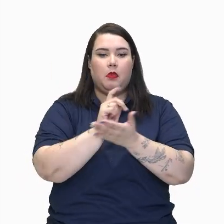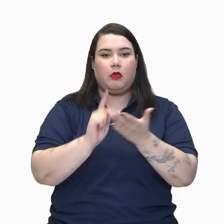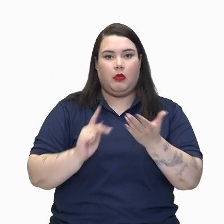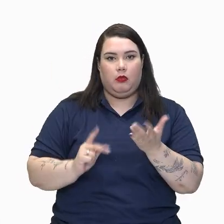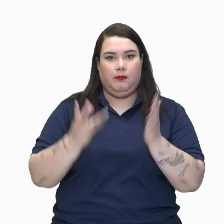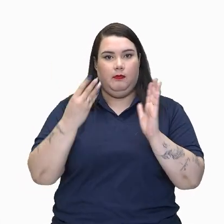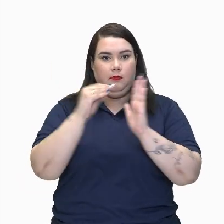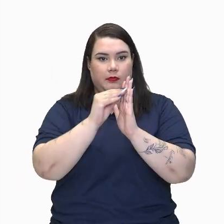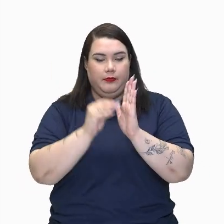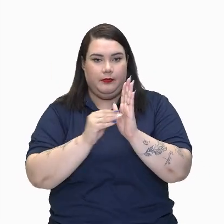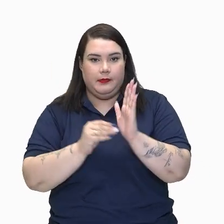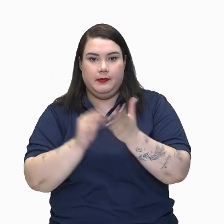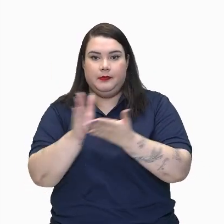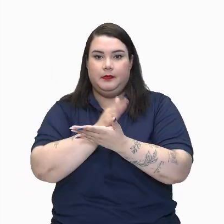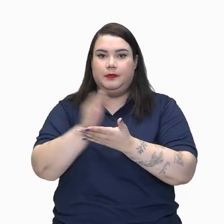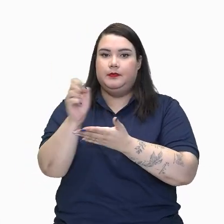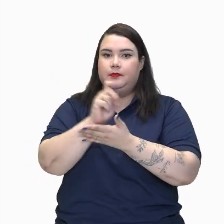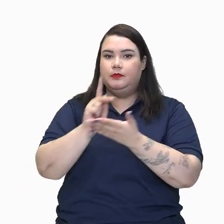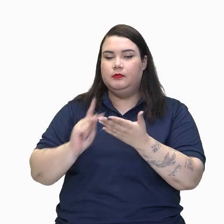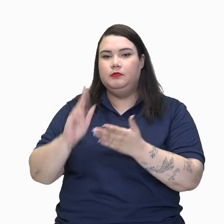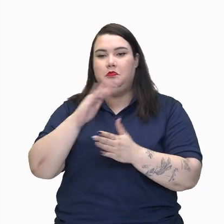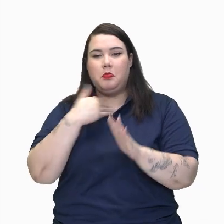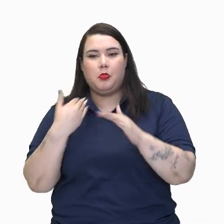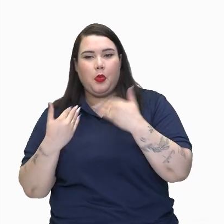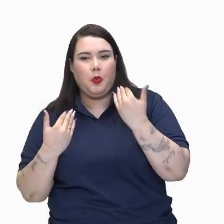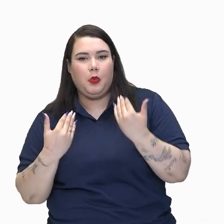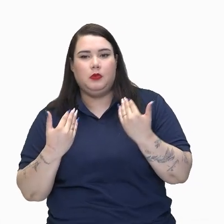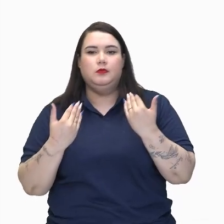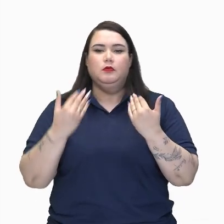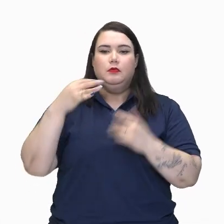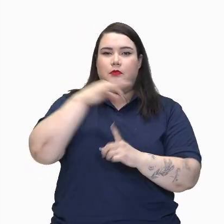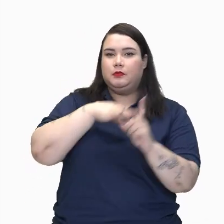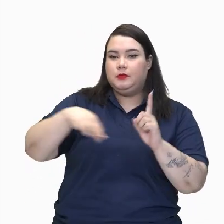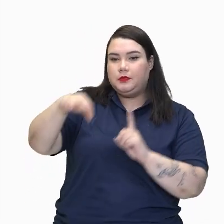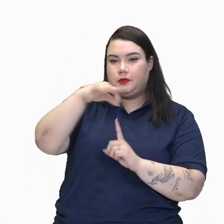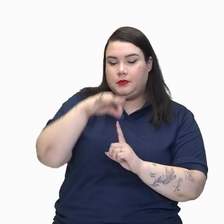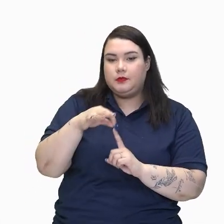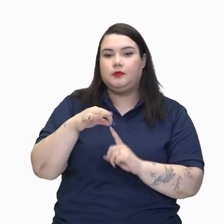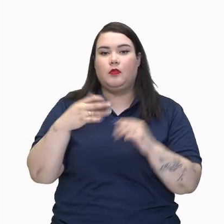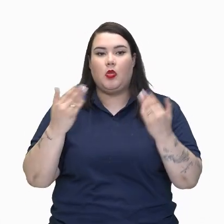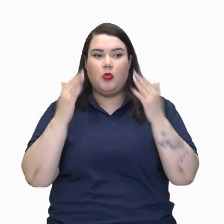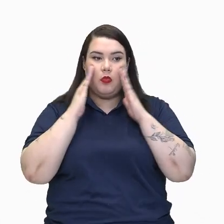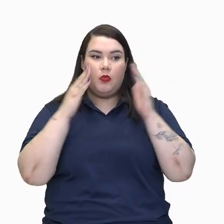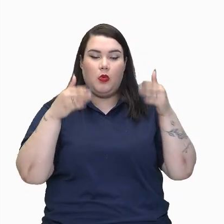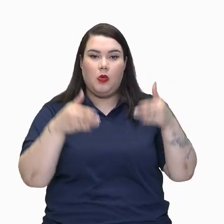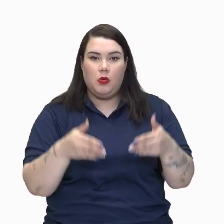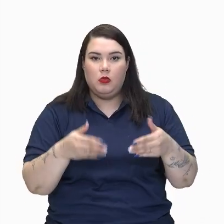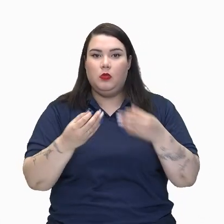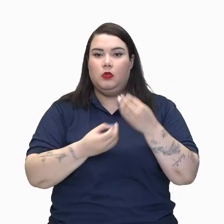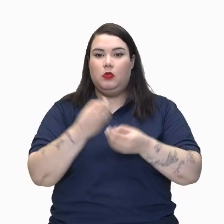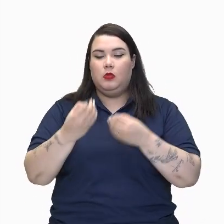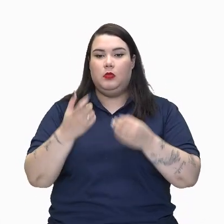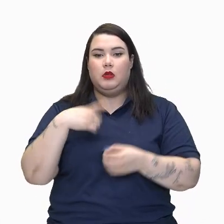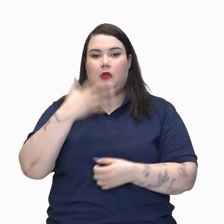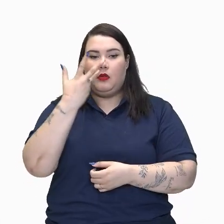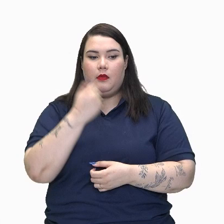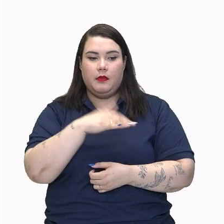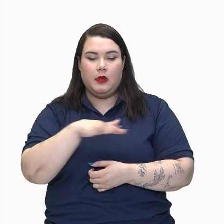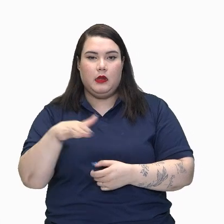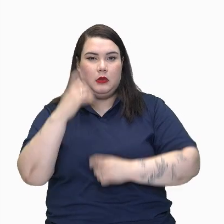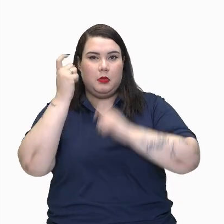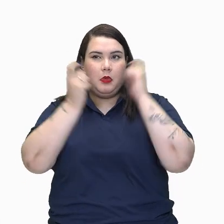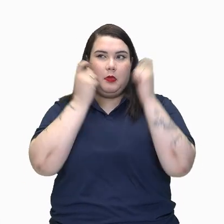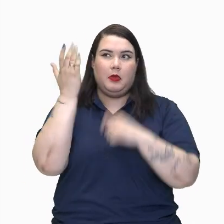poesia, em que alguns poemas falam muito de morte, de espiritualidade, ou se voltam bastante para a infância, um período em que ele era